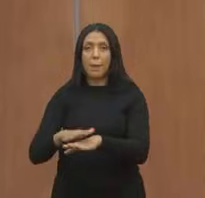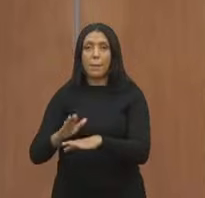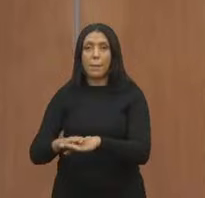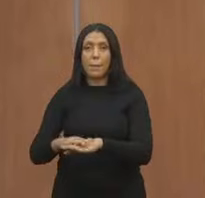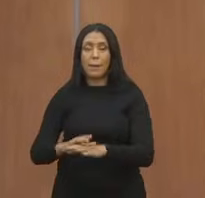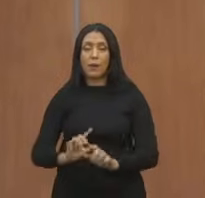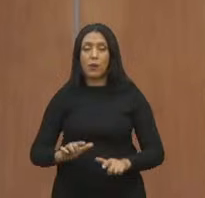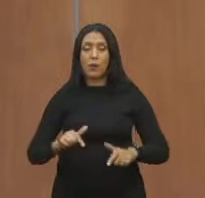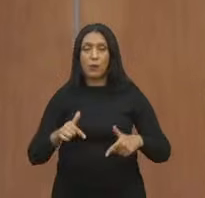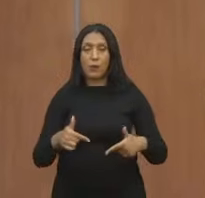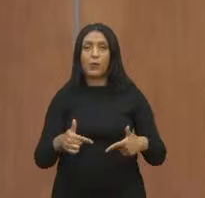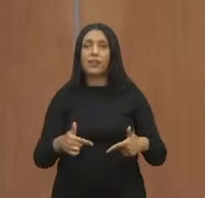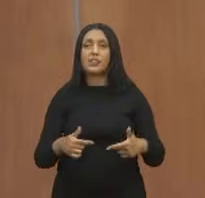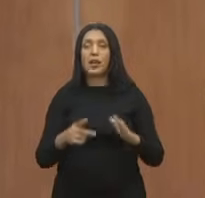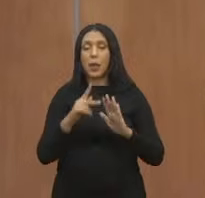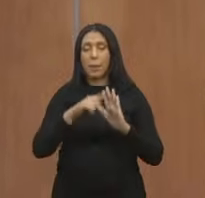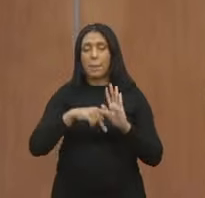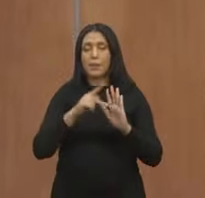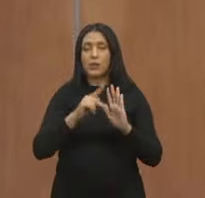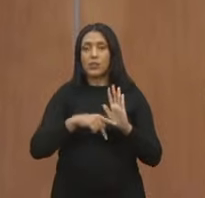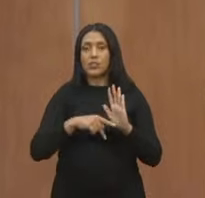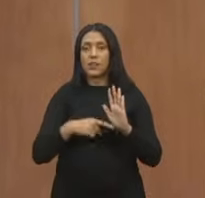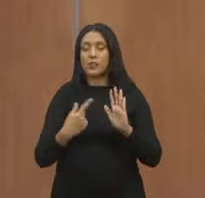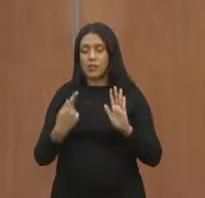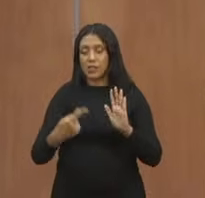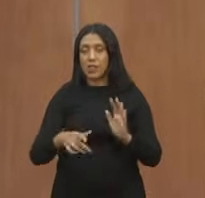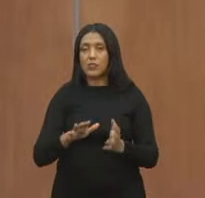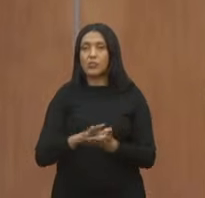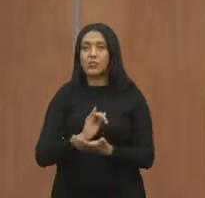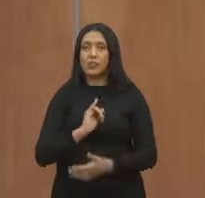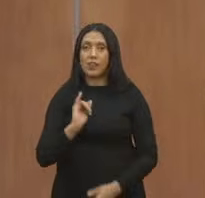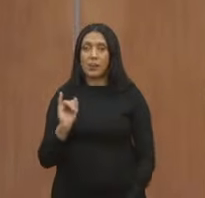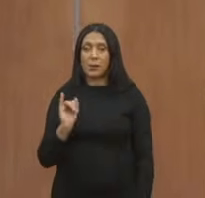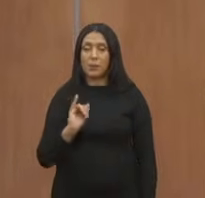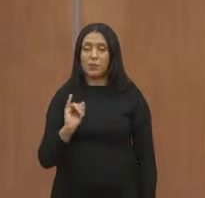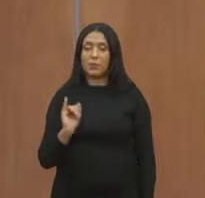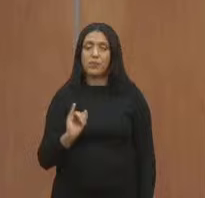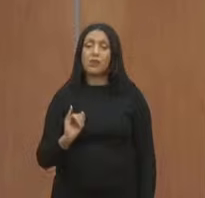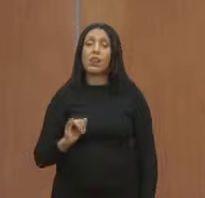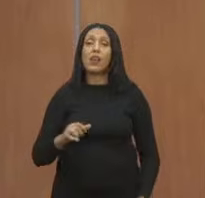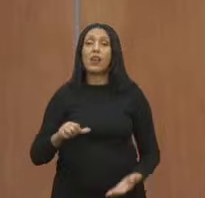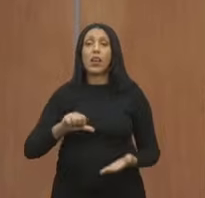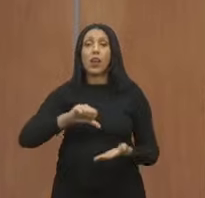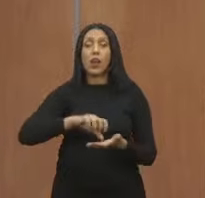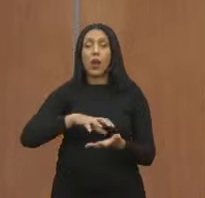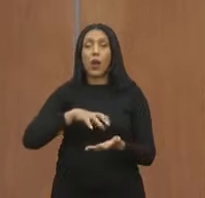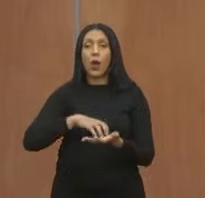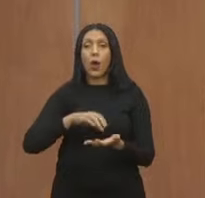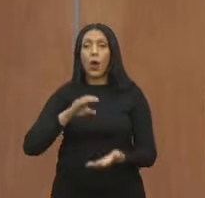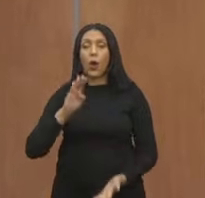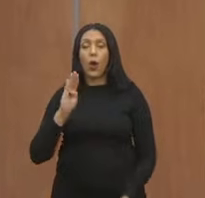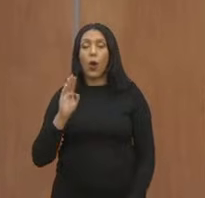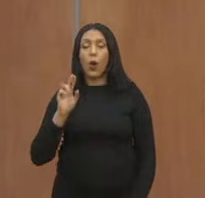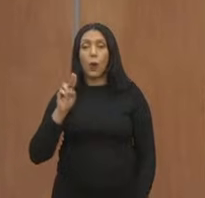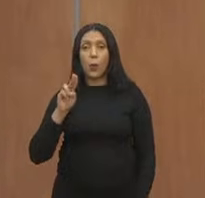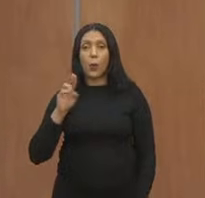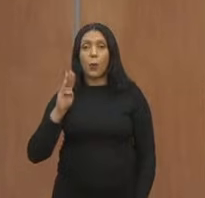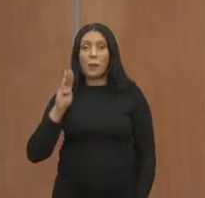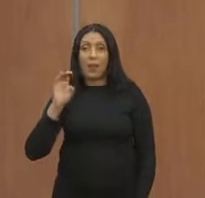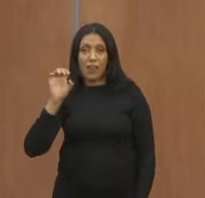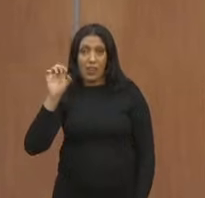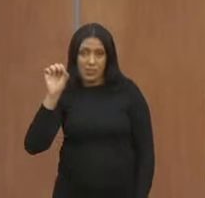Construção de novas UBSs nos bairros. A UBS, que é a Unidade Básica de Saúde, ela é fundamental. E eu queria citar aqui